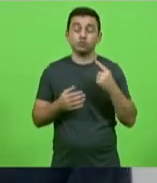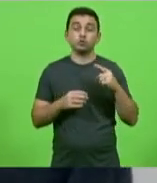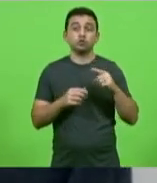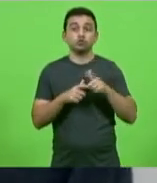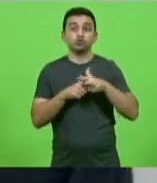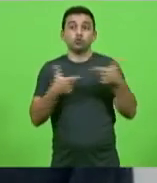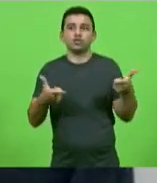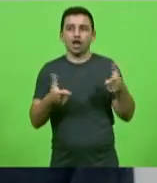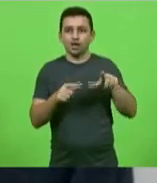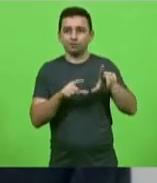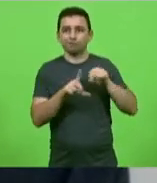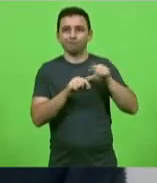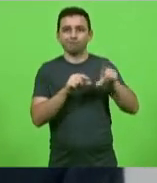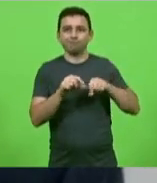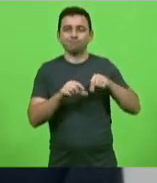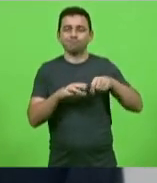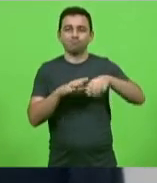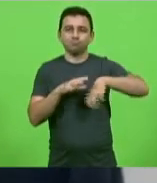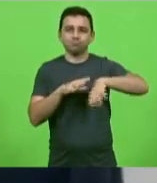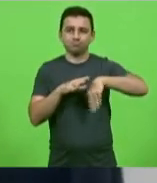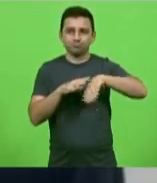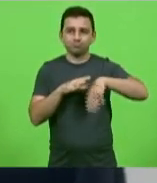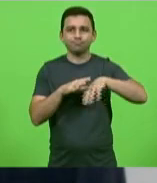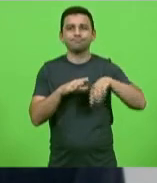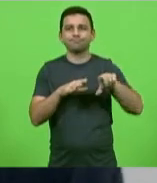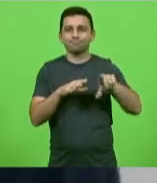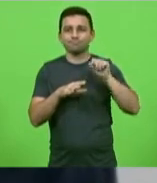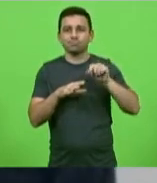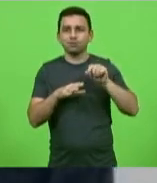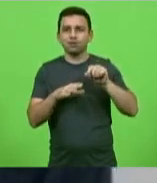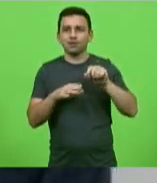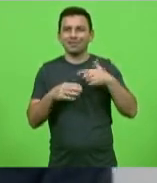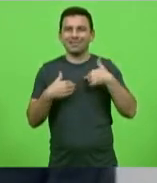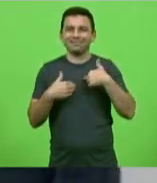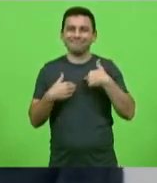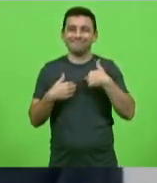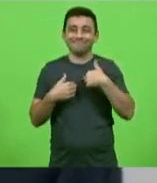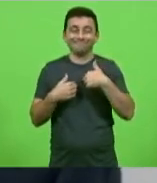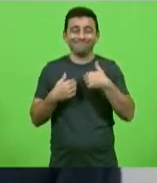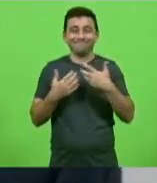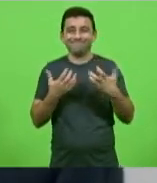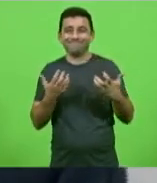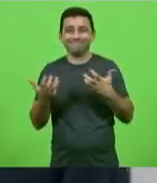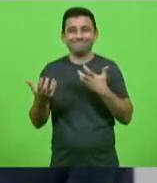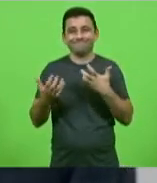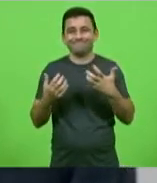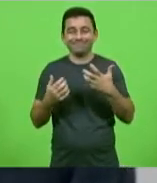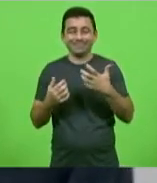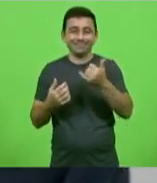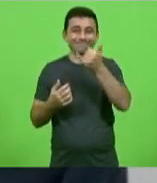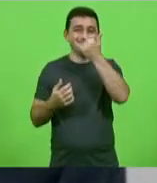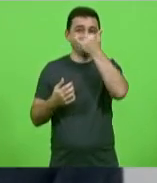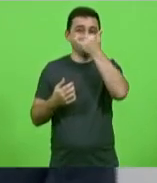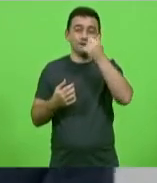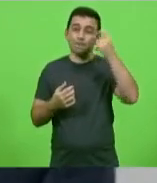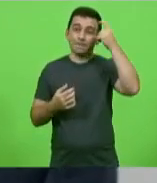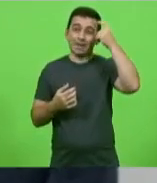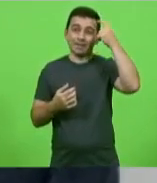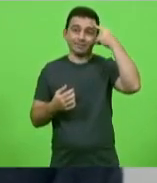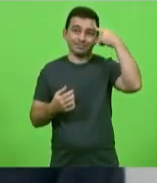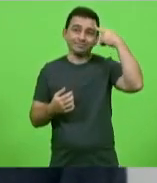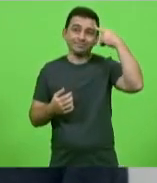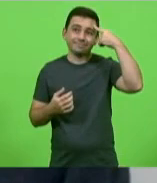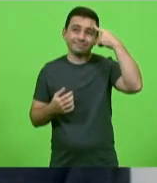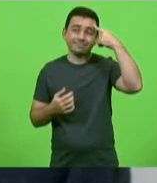sorteados. Não sei se foi um sorteio ou se foi um azareio, com perdão da expressão